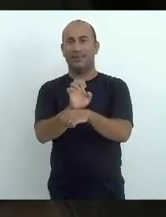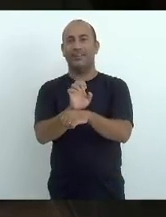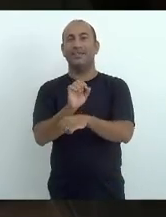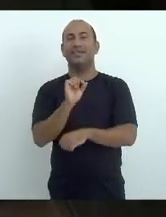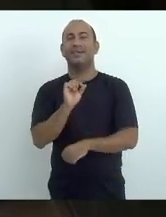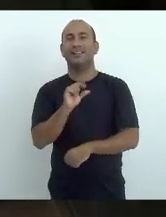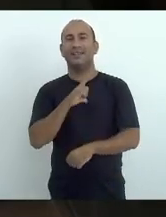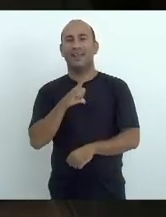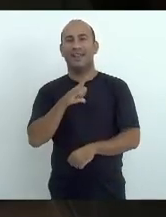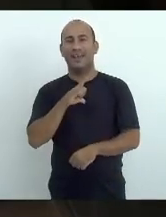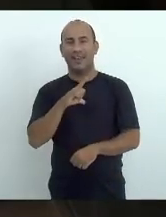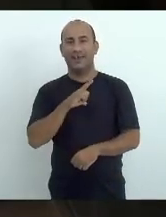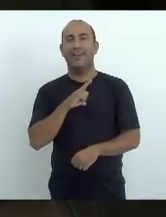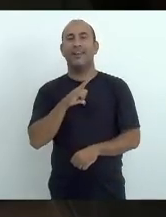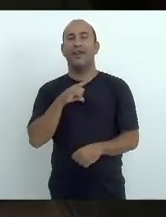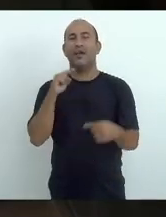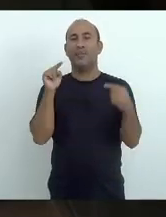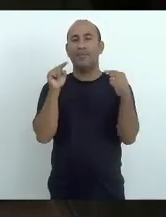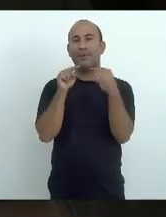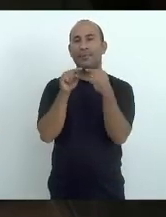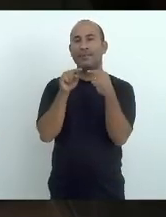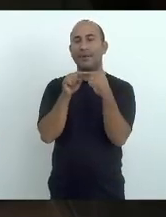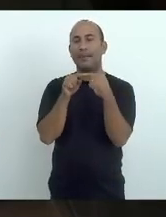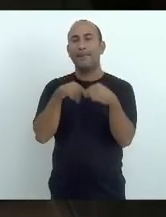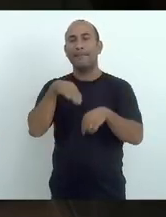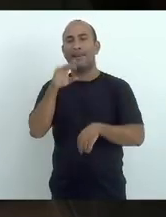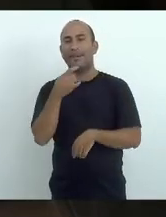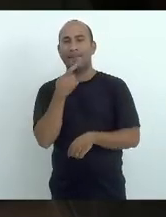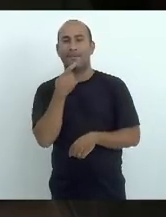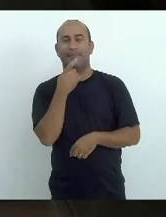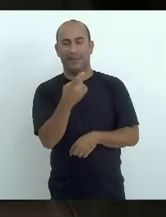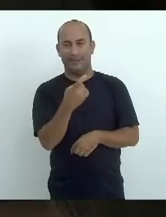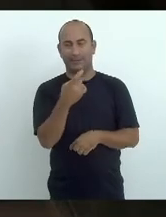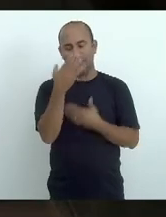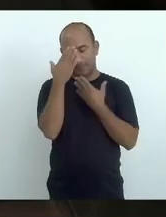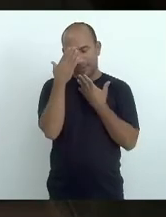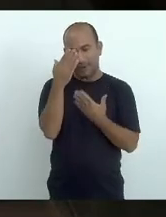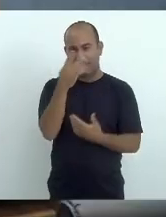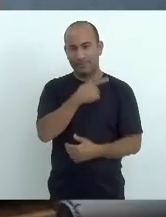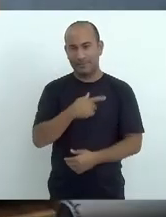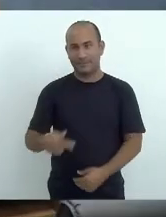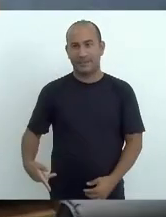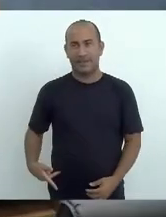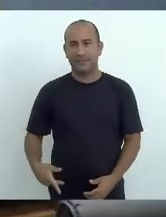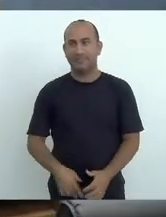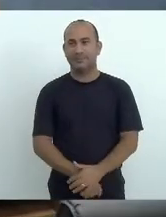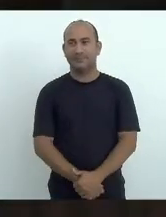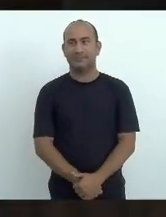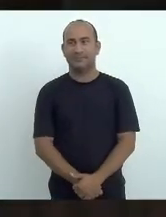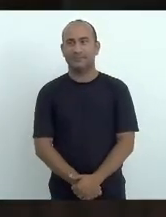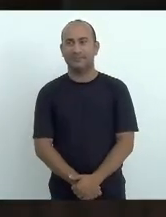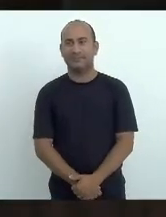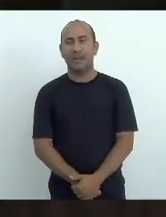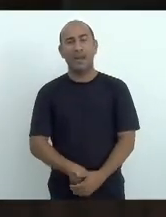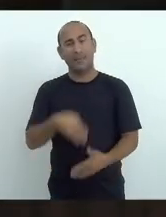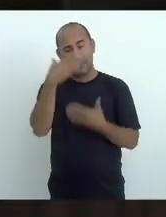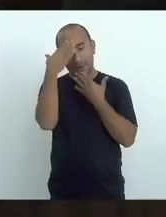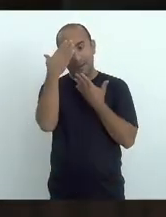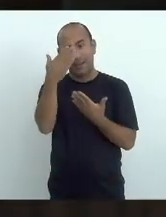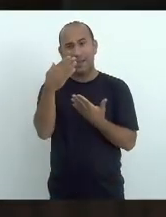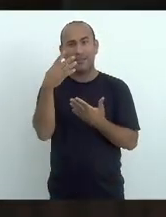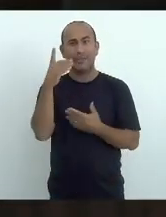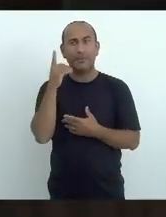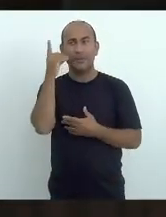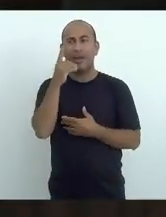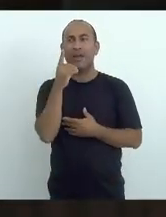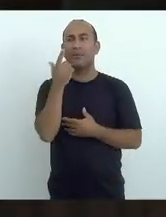tem uma relação mais próxima no Parlamento Fluminense. Muito obrigado, senhora presidente. Obrigada, deputado. Próximo orador